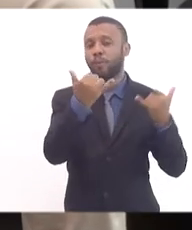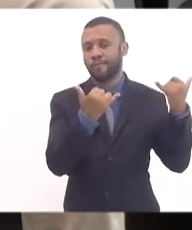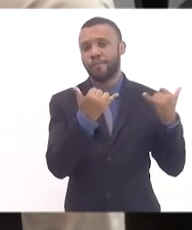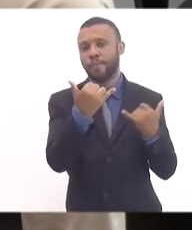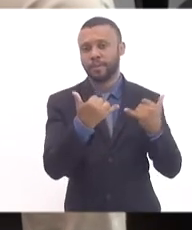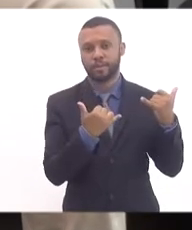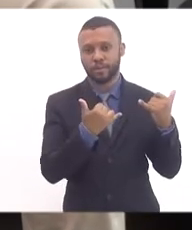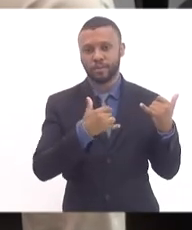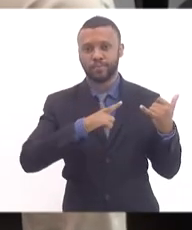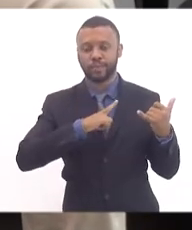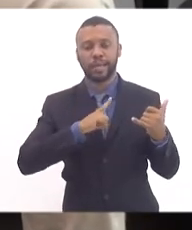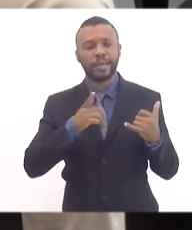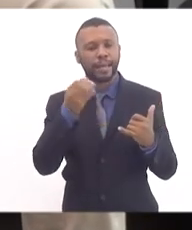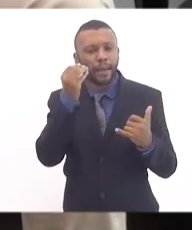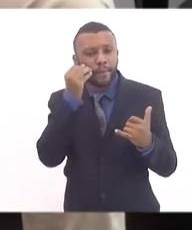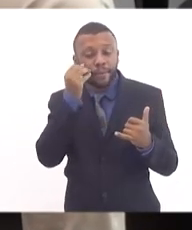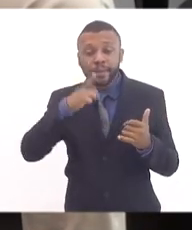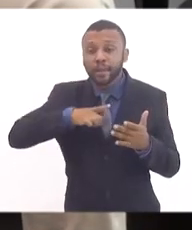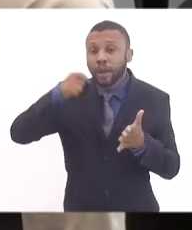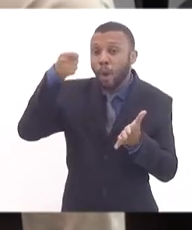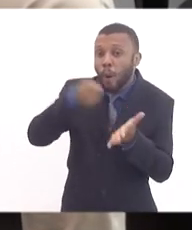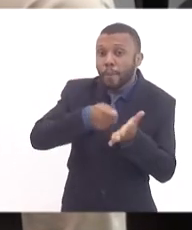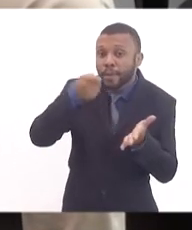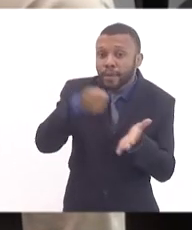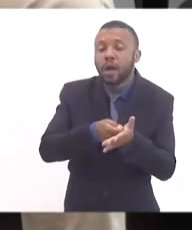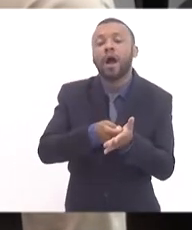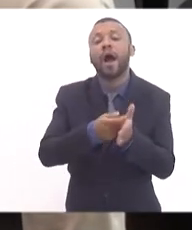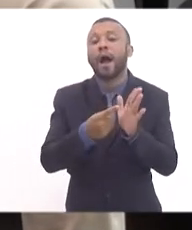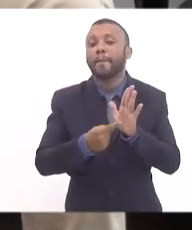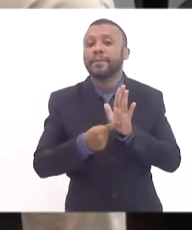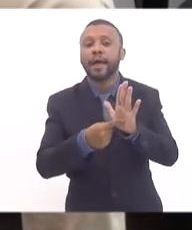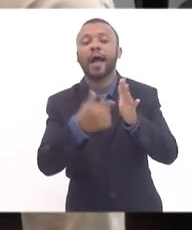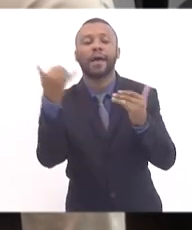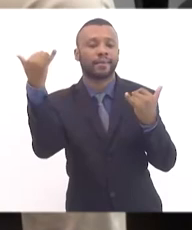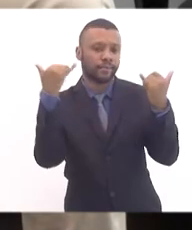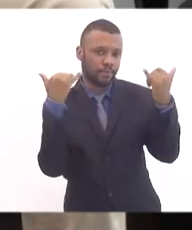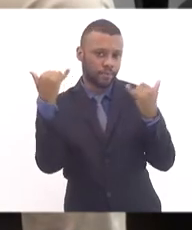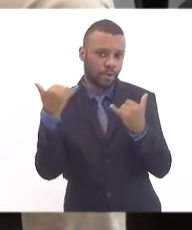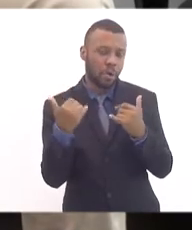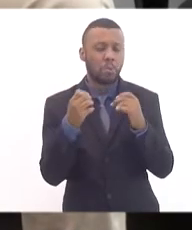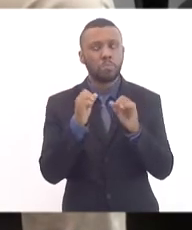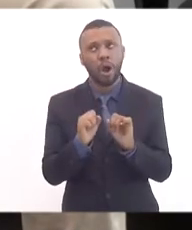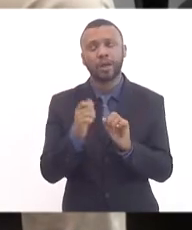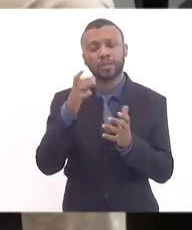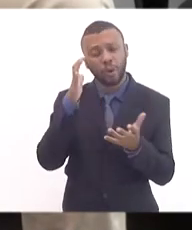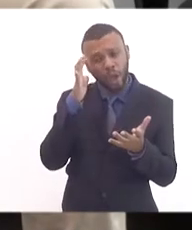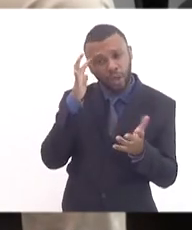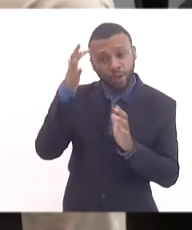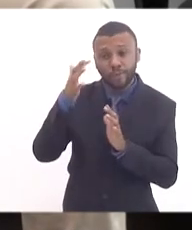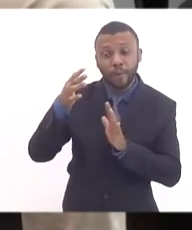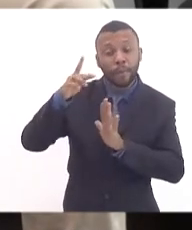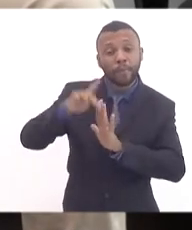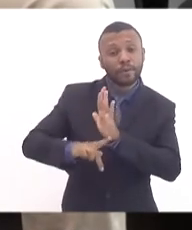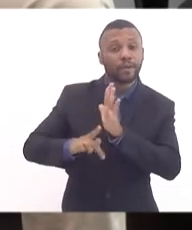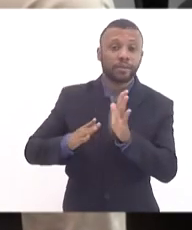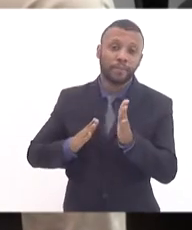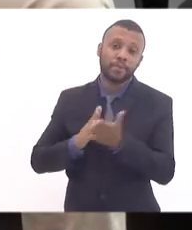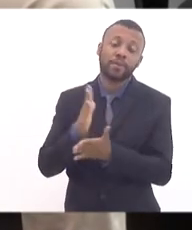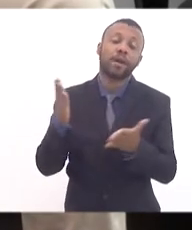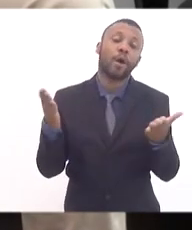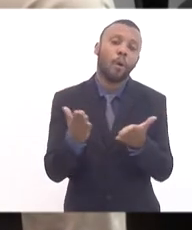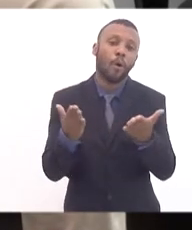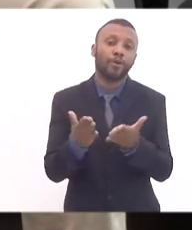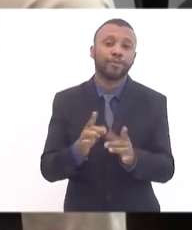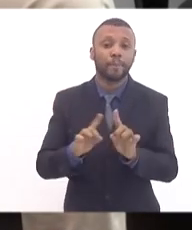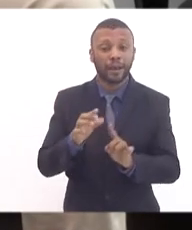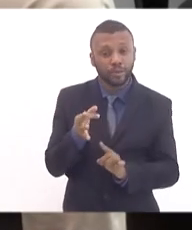momento que ele prever que eu tenho que Obrigatoriamente apresentar esse dado Pode ser que isso não resolva por projeto que a gente tá provando hoje mas daqui